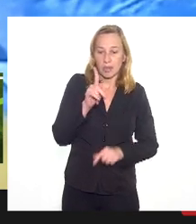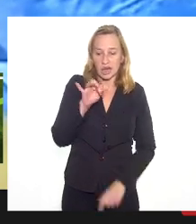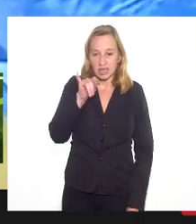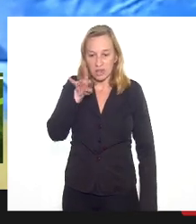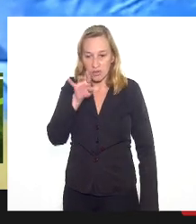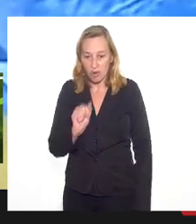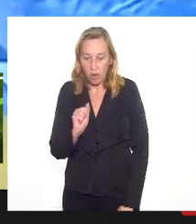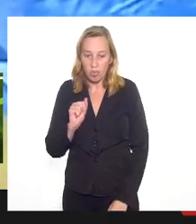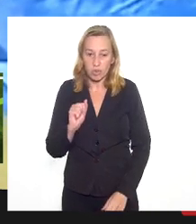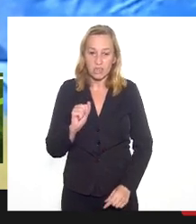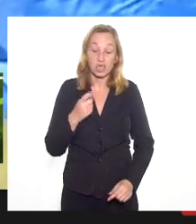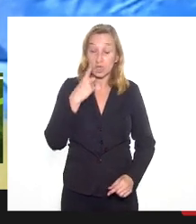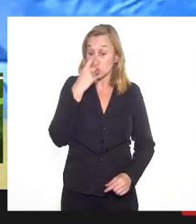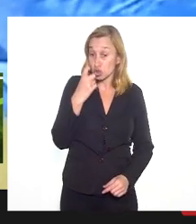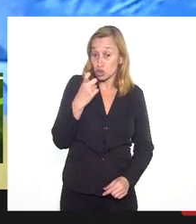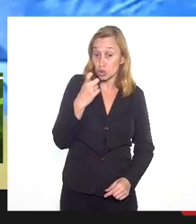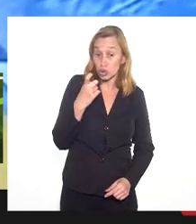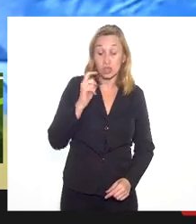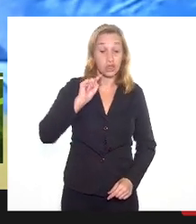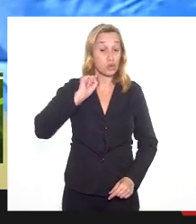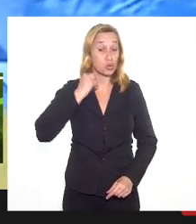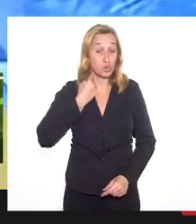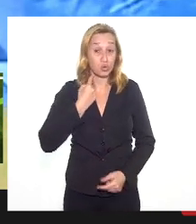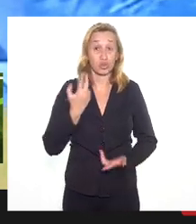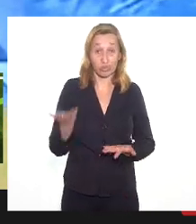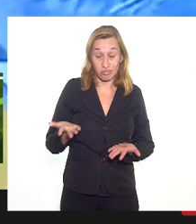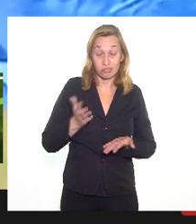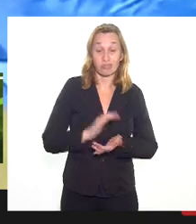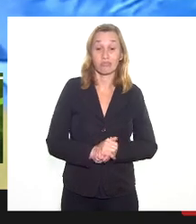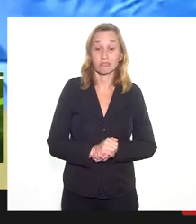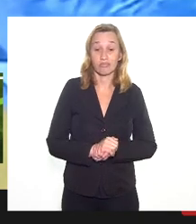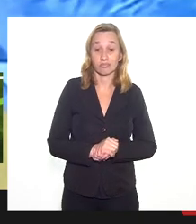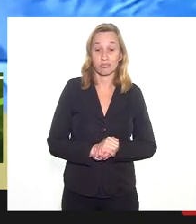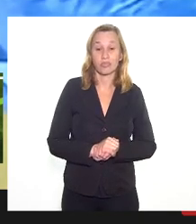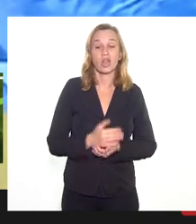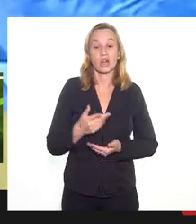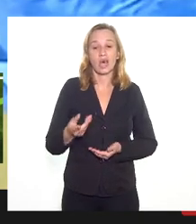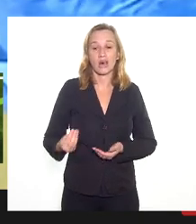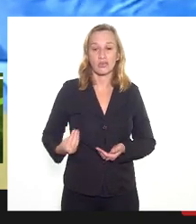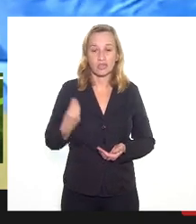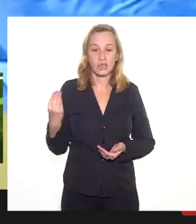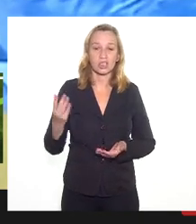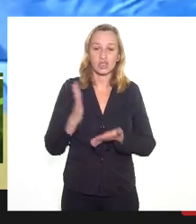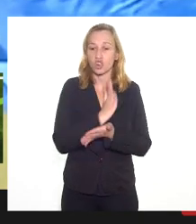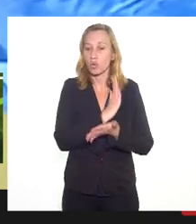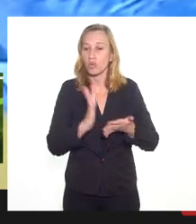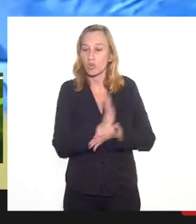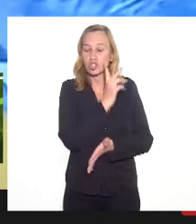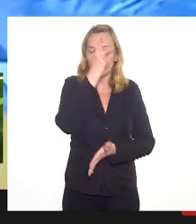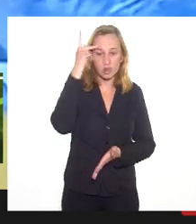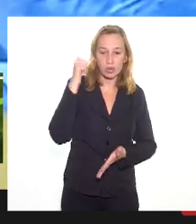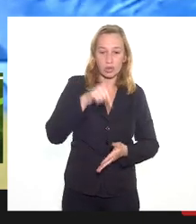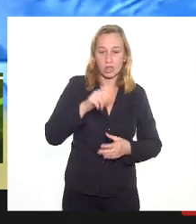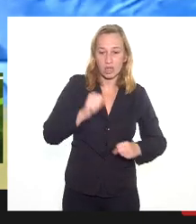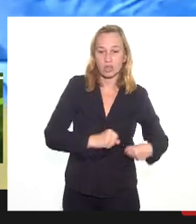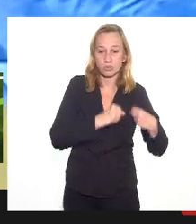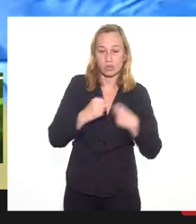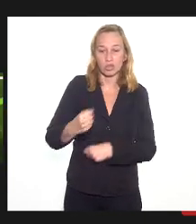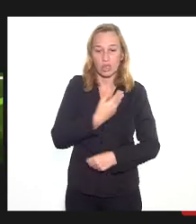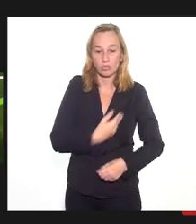são poluidores, são geradores de poluição. E aproveitar a presença de algumas pessoas aqui do poder